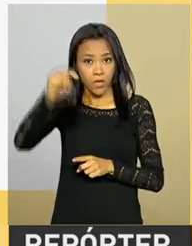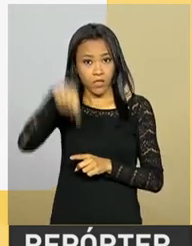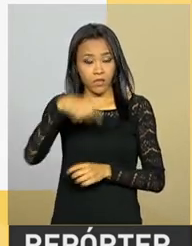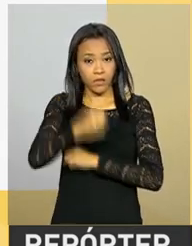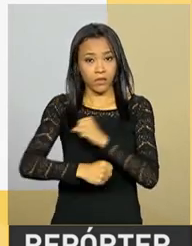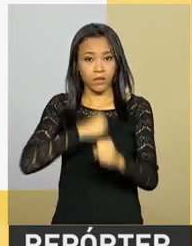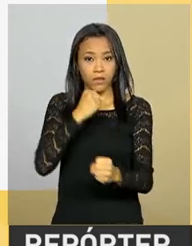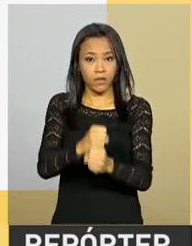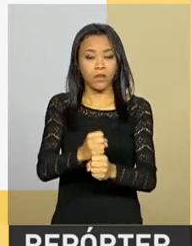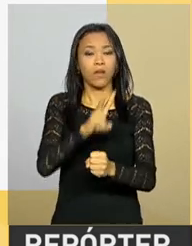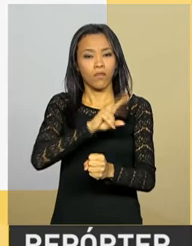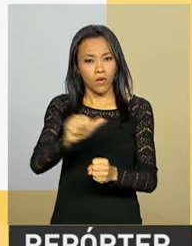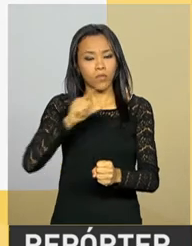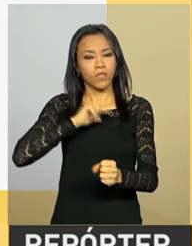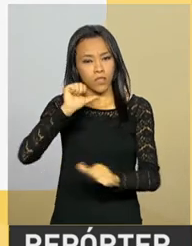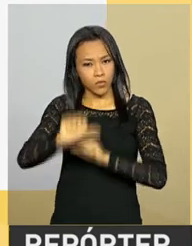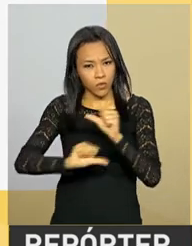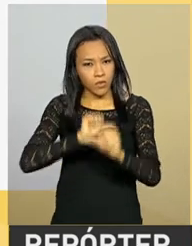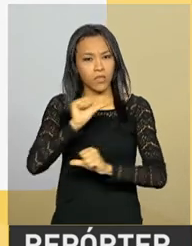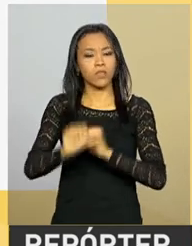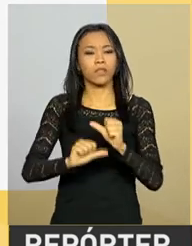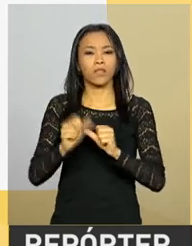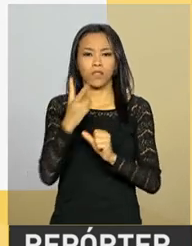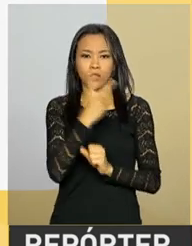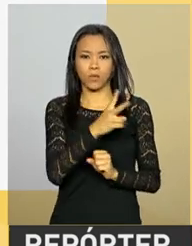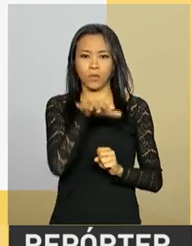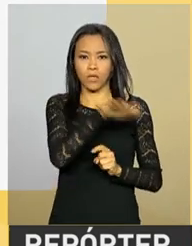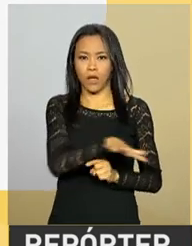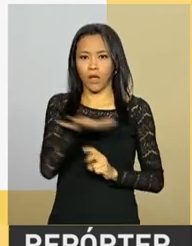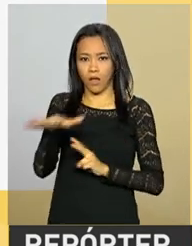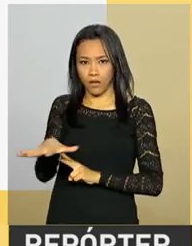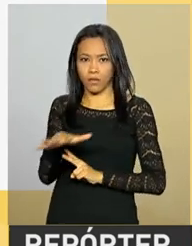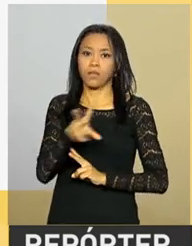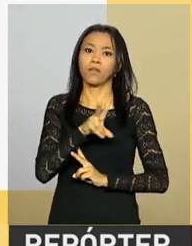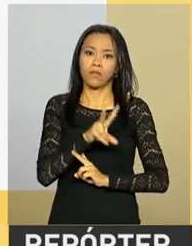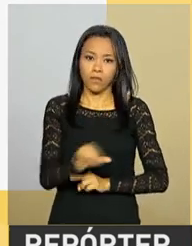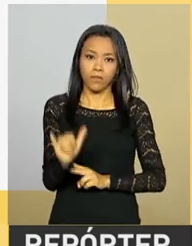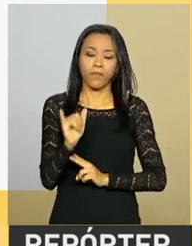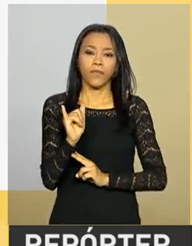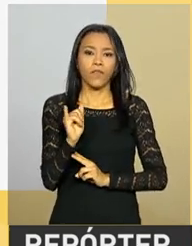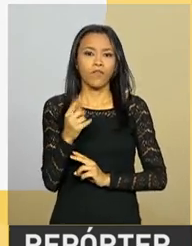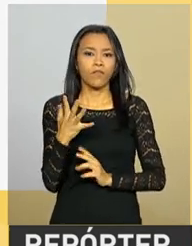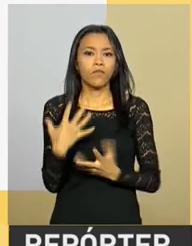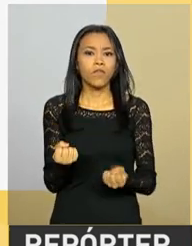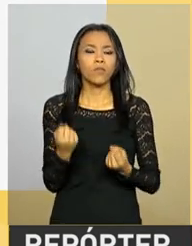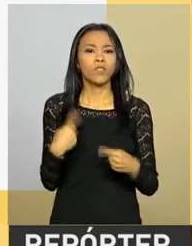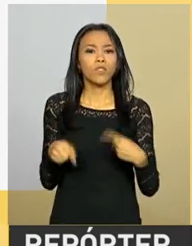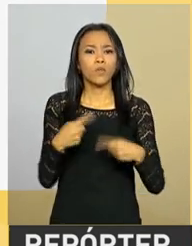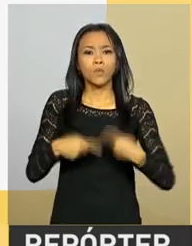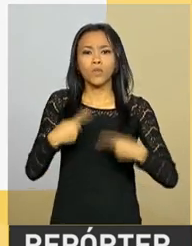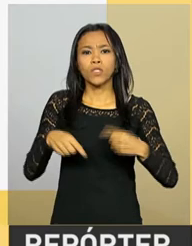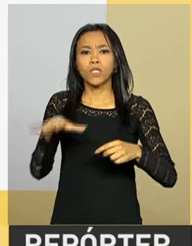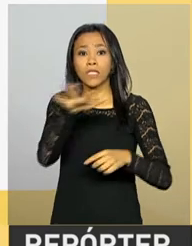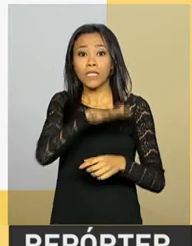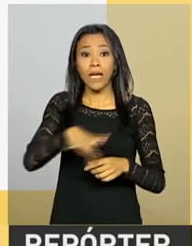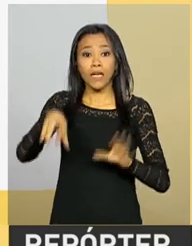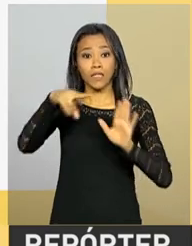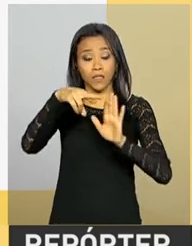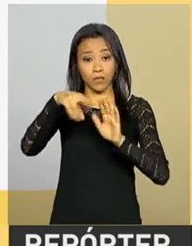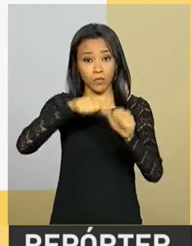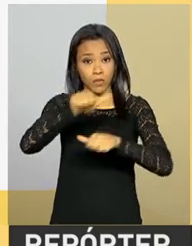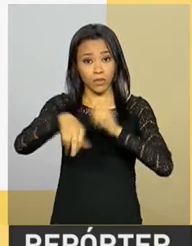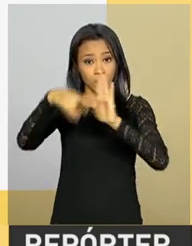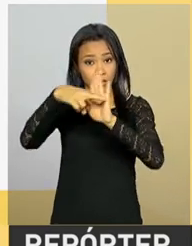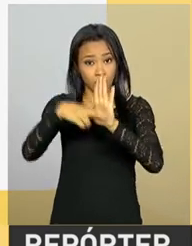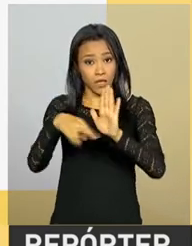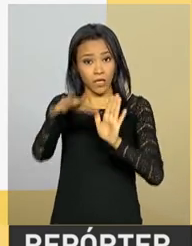ter reforma da Previdência e reforma trabalhista. E vamos estar discutindo também a reforma fiscal, em que